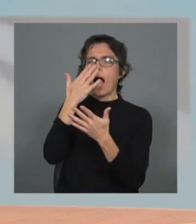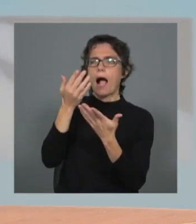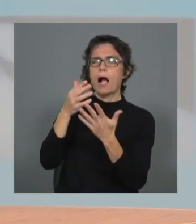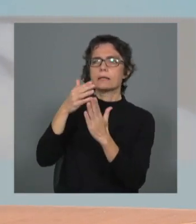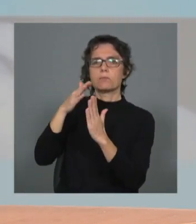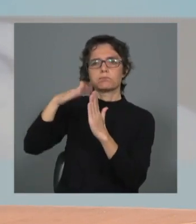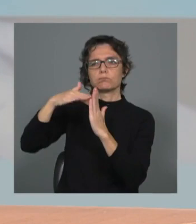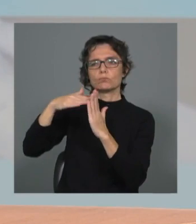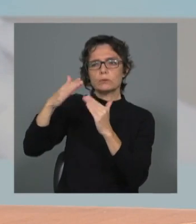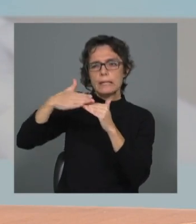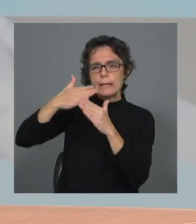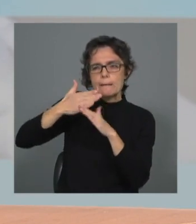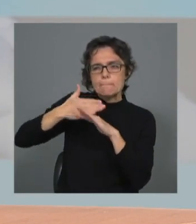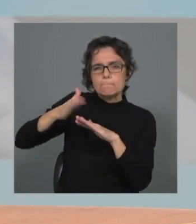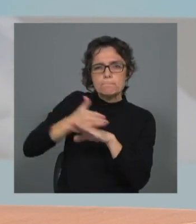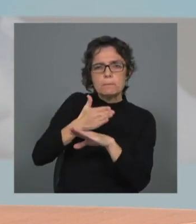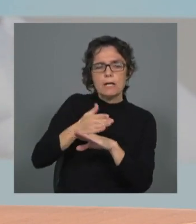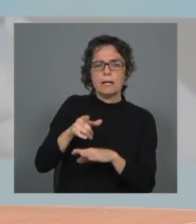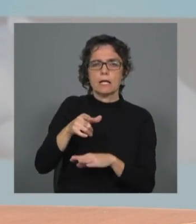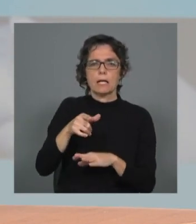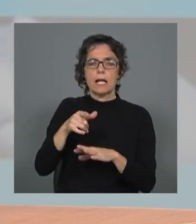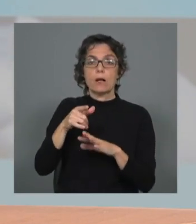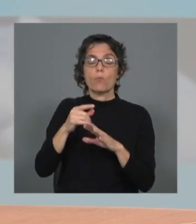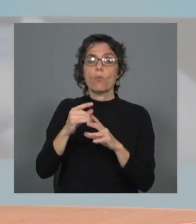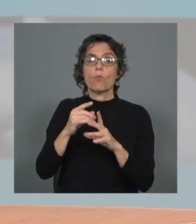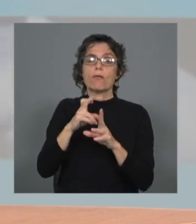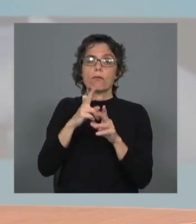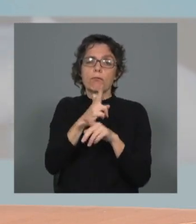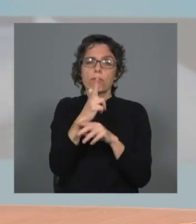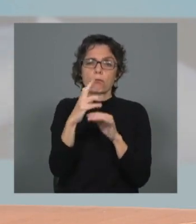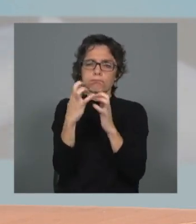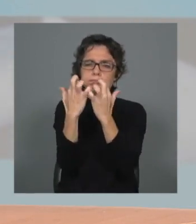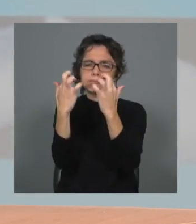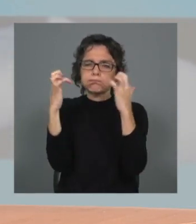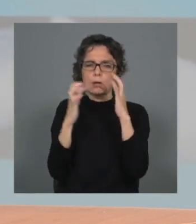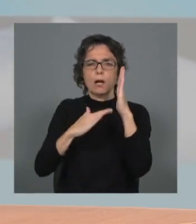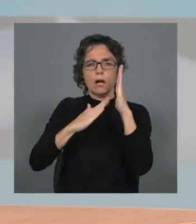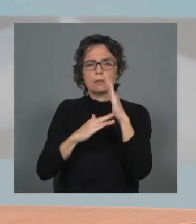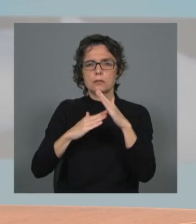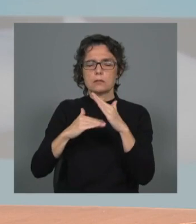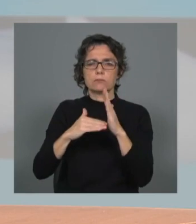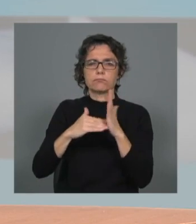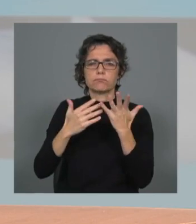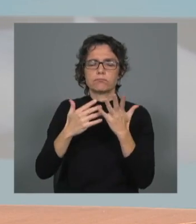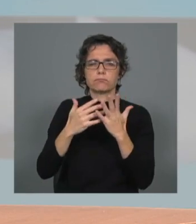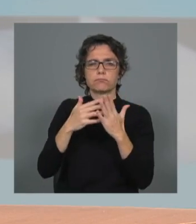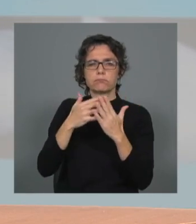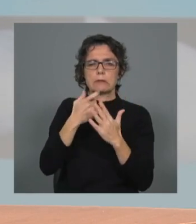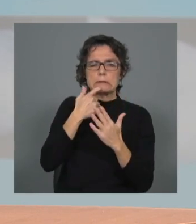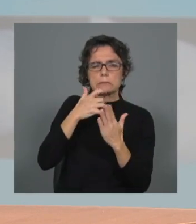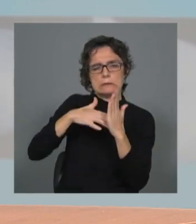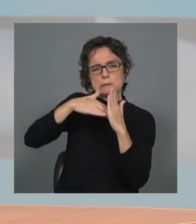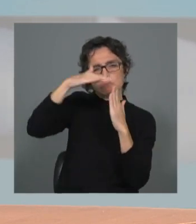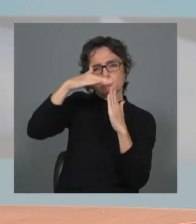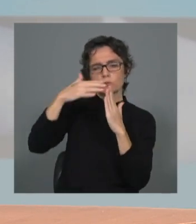que o estava a incomodar profundamente. Esta ideia não só na questão dos refugiados, dos muros que impedem os migrantes de entrar, mas